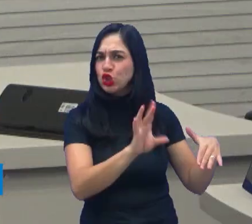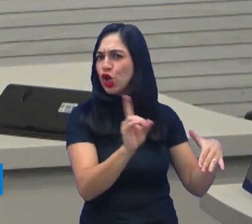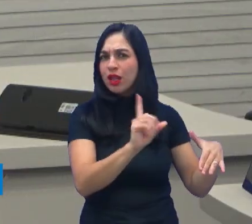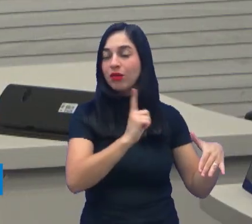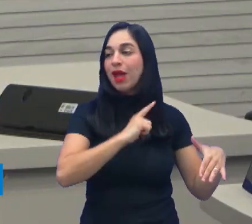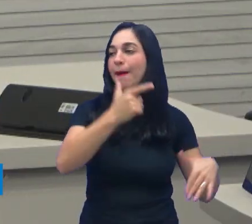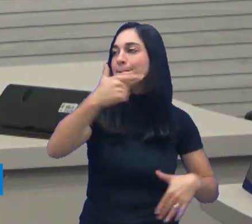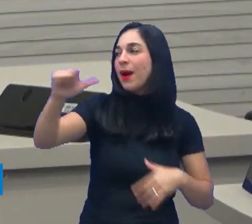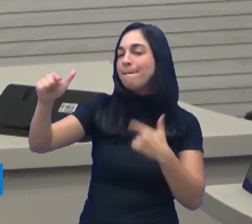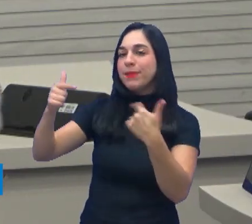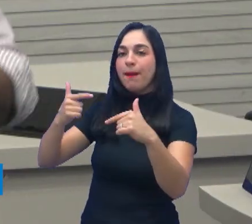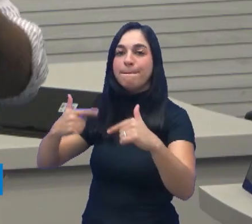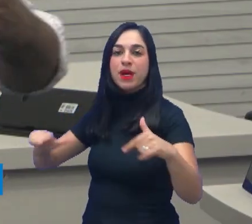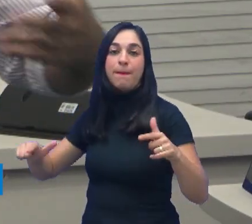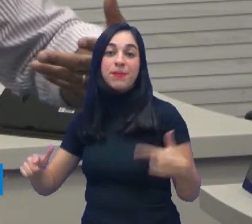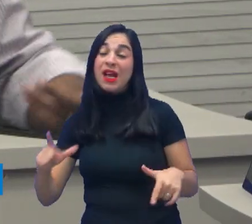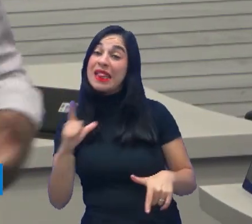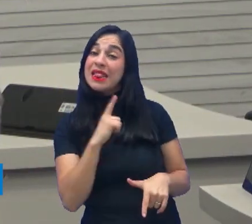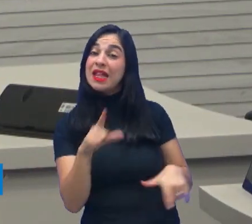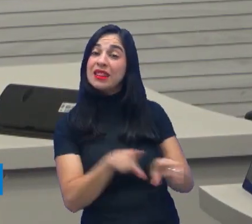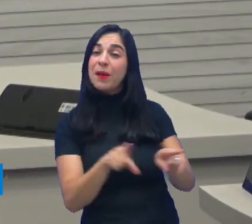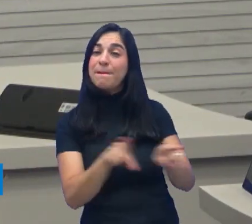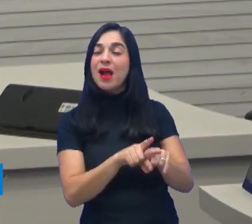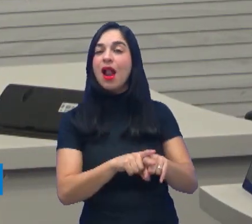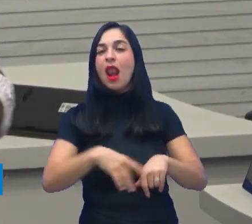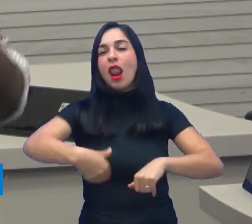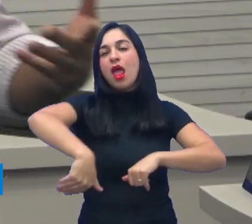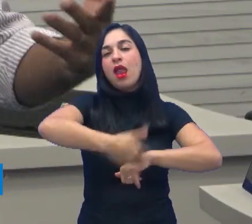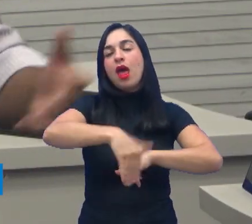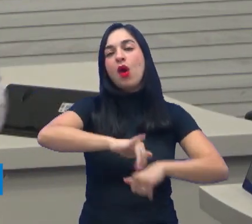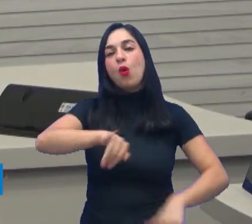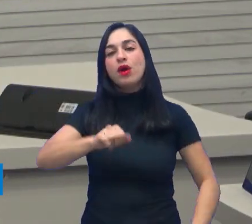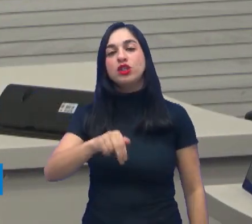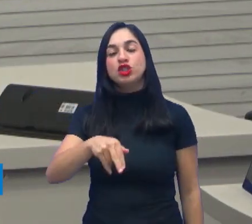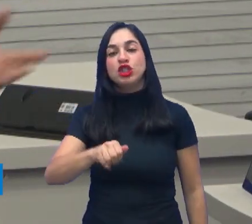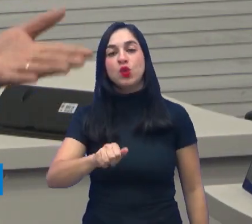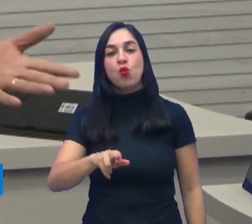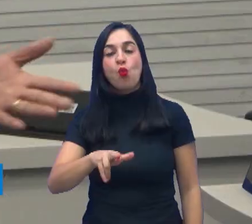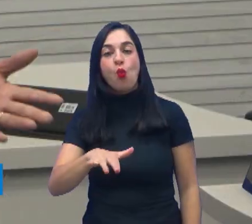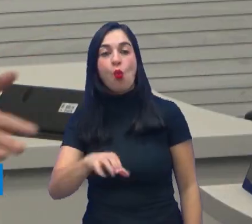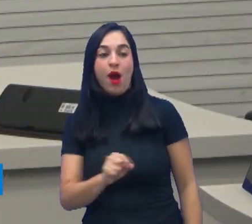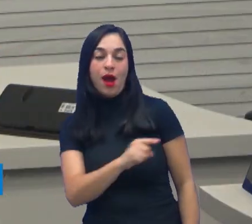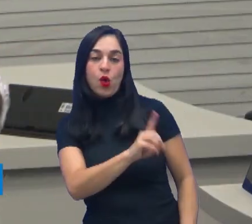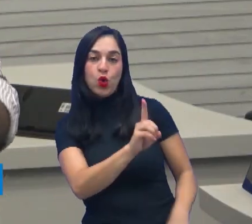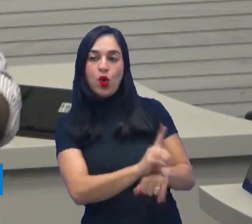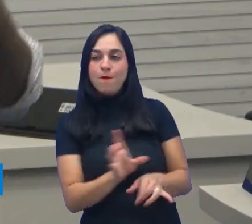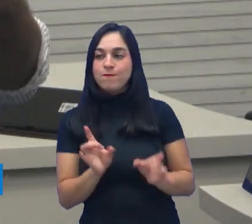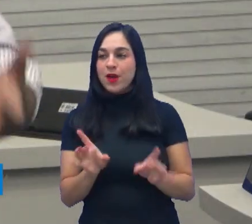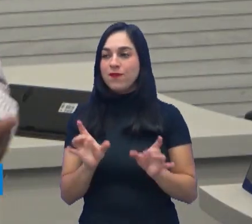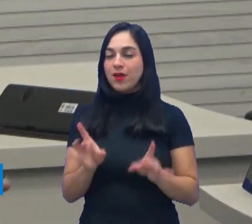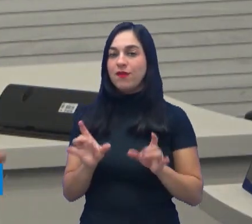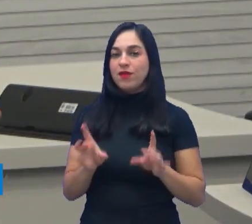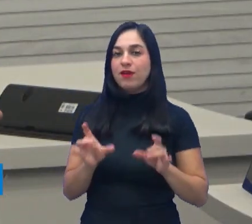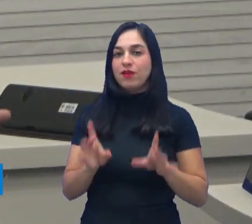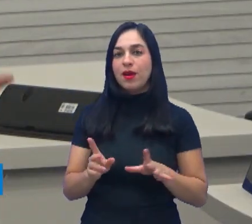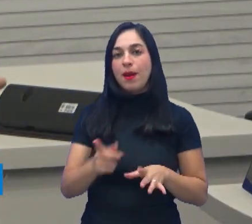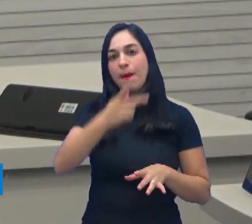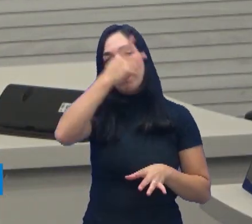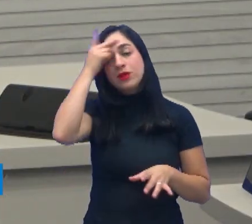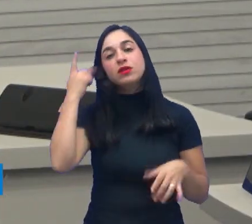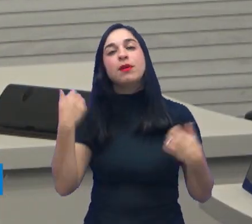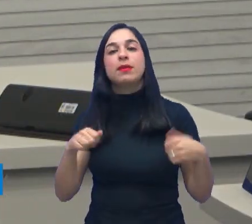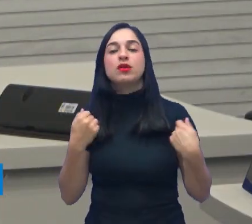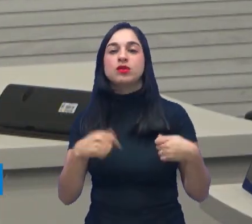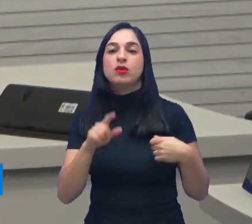Rua Januária, tá? Que esse cara, ele acabou vendendo lotes ali e as pessoas tiveram que fazer uso capião porque ele não